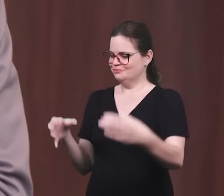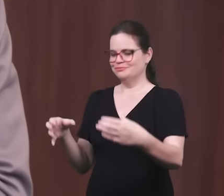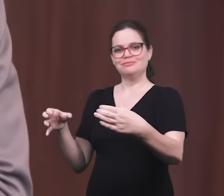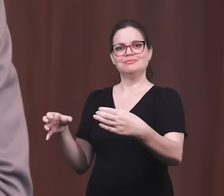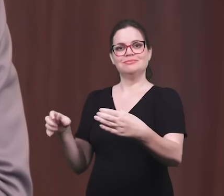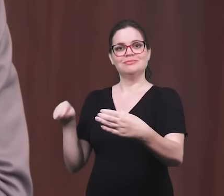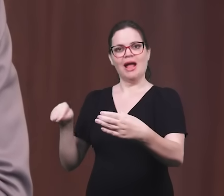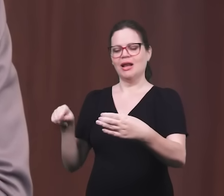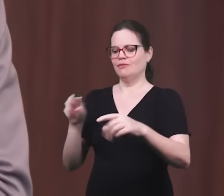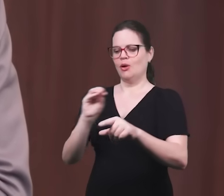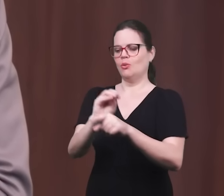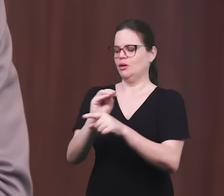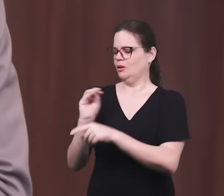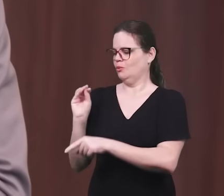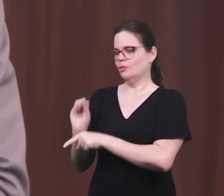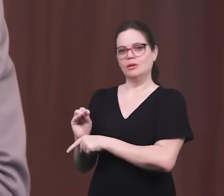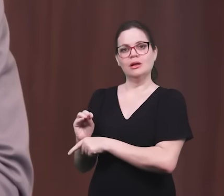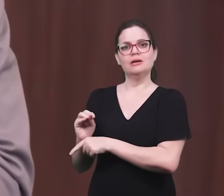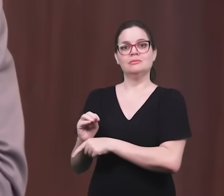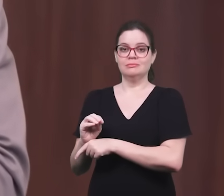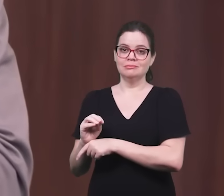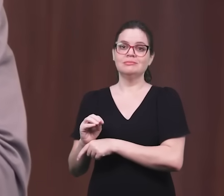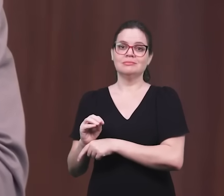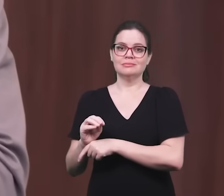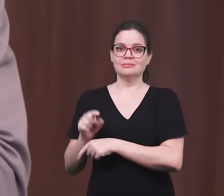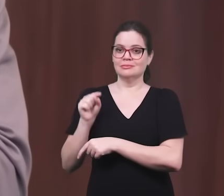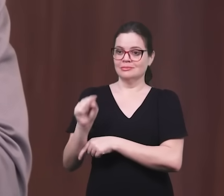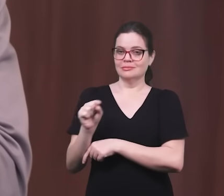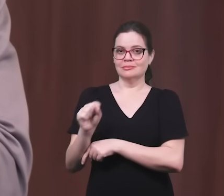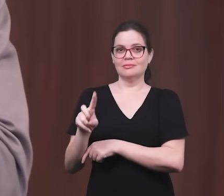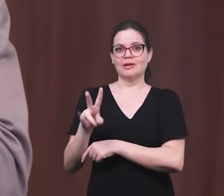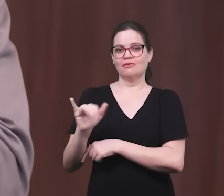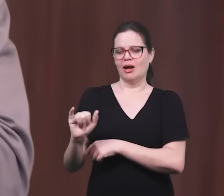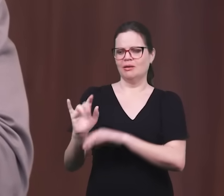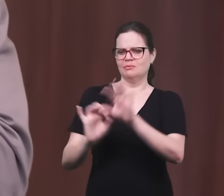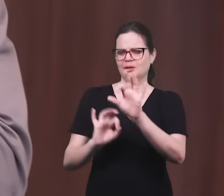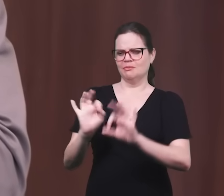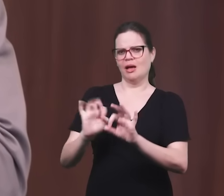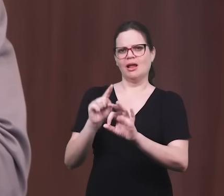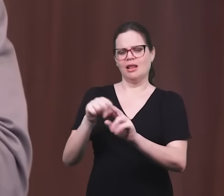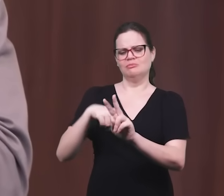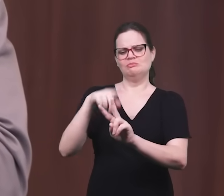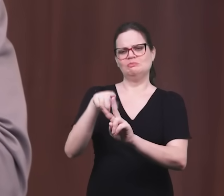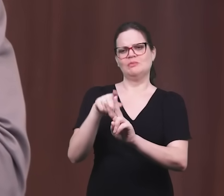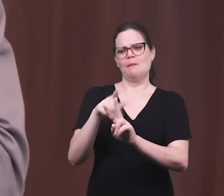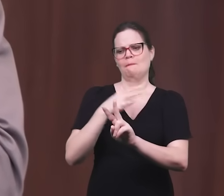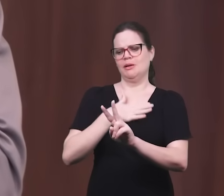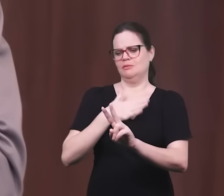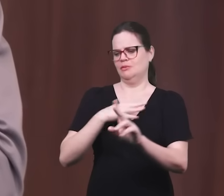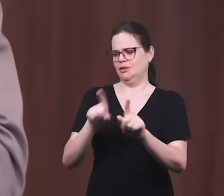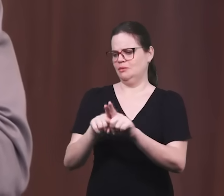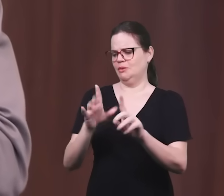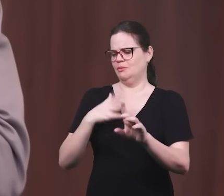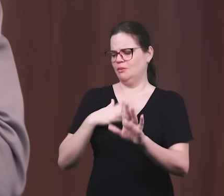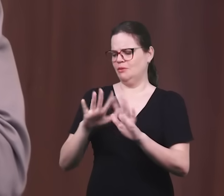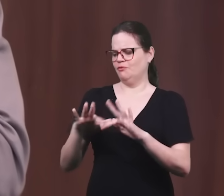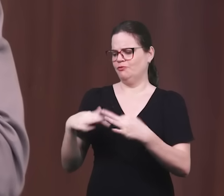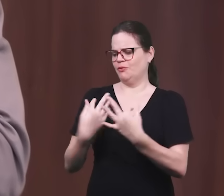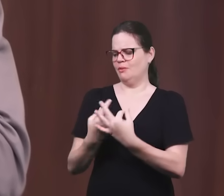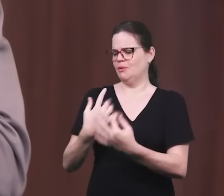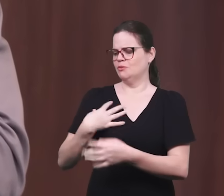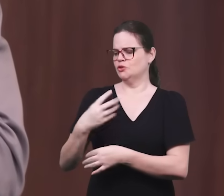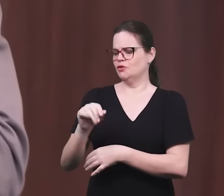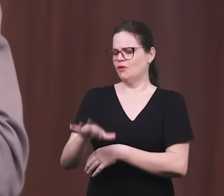vamos fazer o nosso ninho de andorinha. Ali eu vou fazer o ninho para mim e para minha prole. Meus filhos